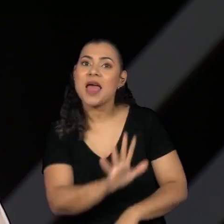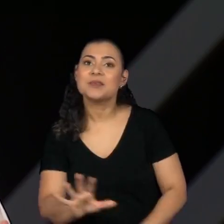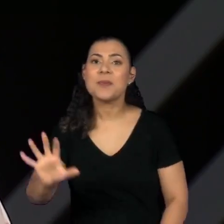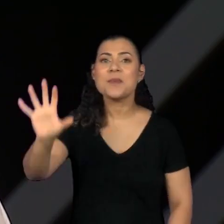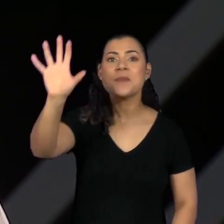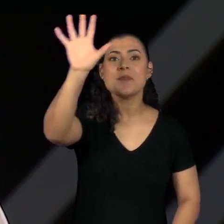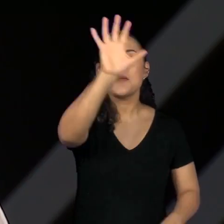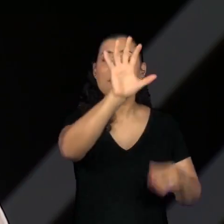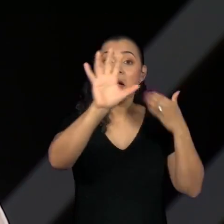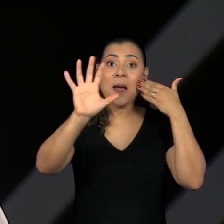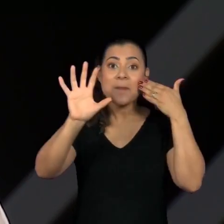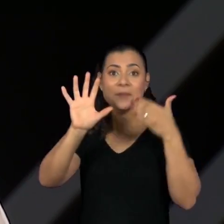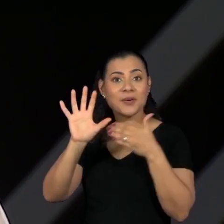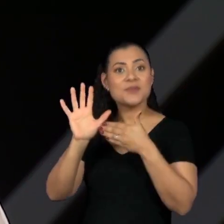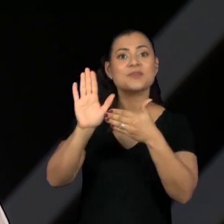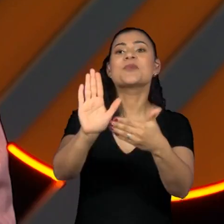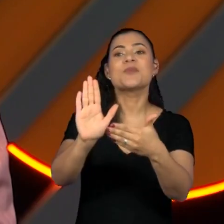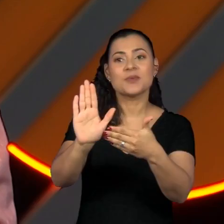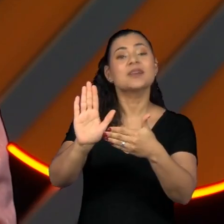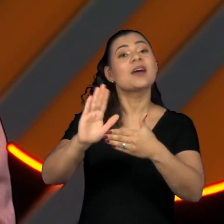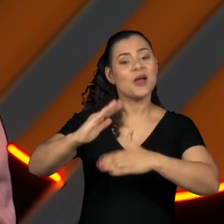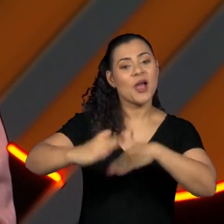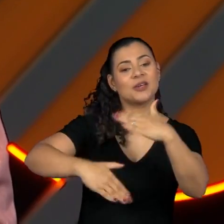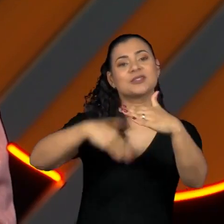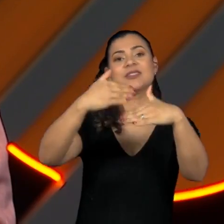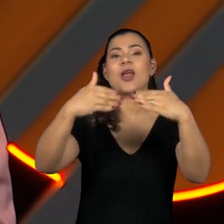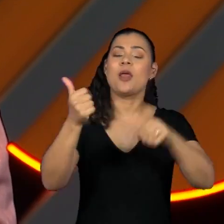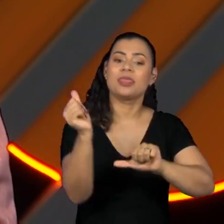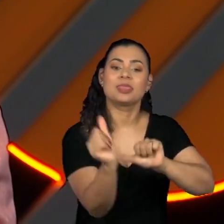que, como a Maria, constroem e que